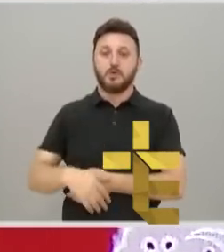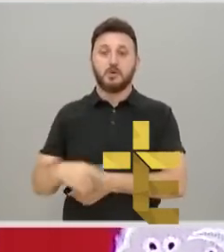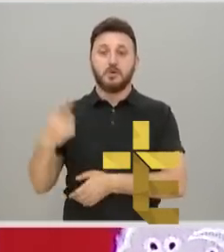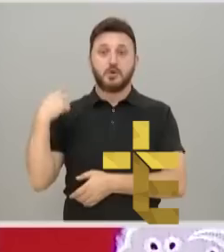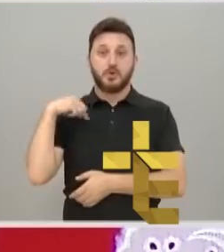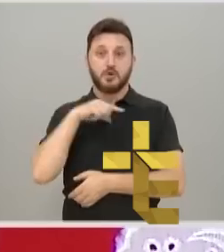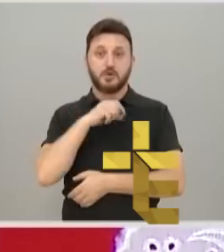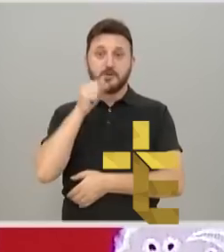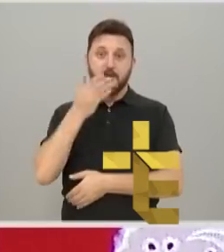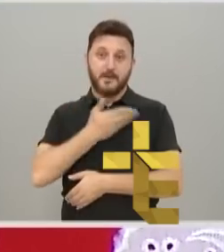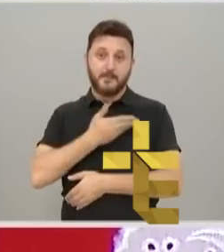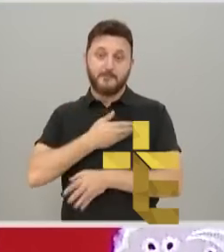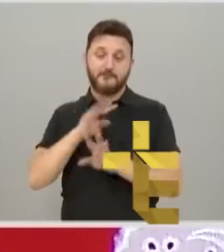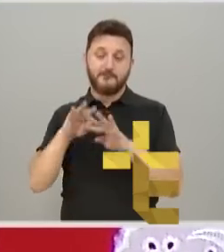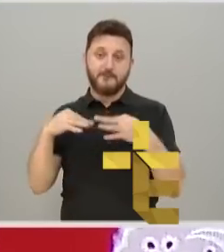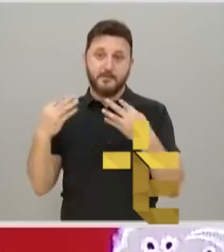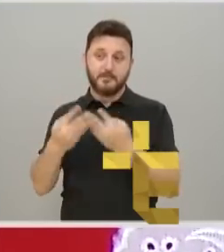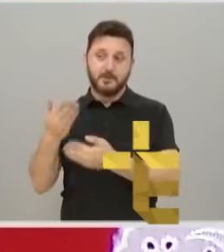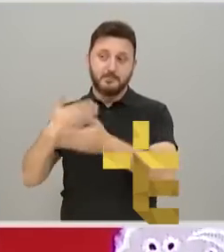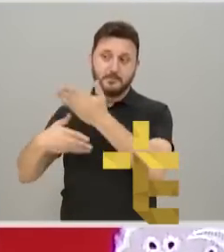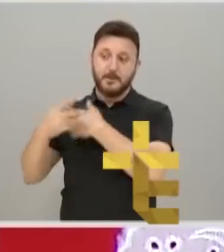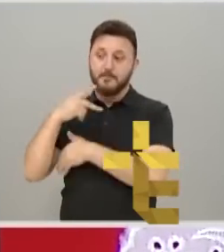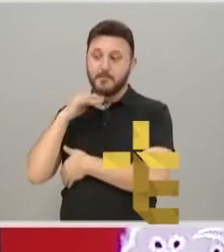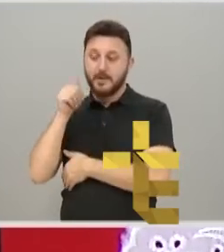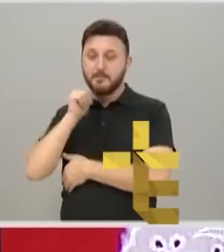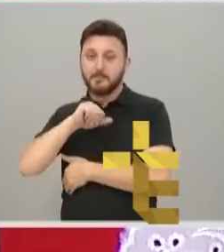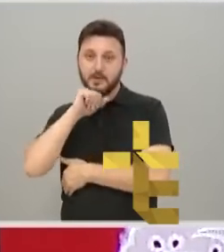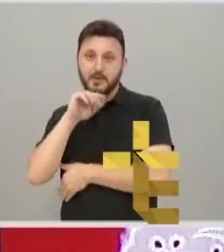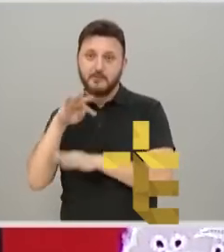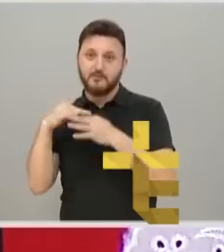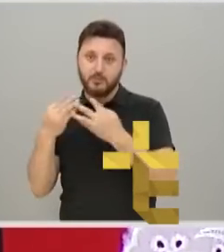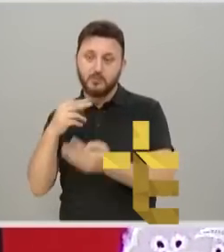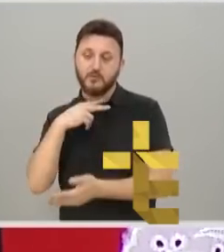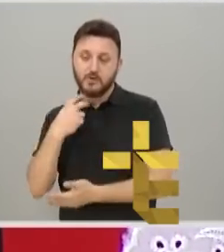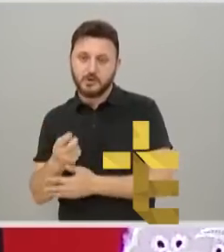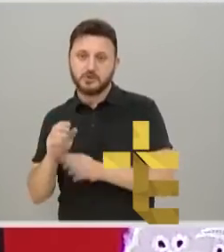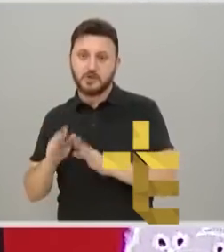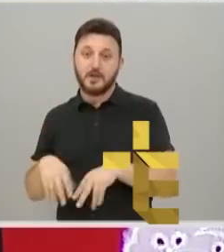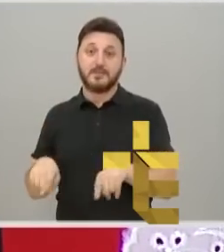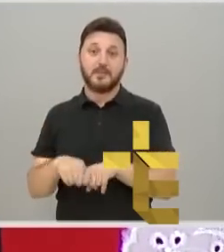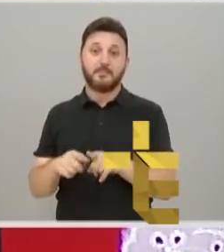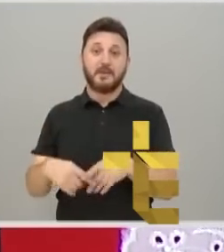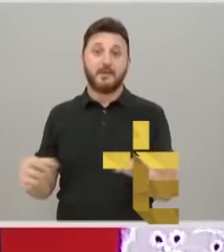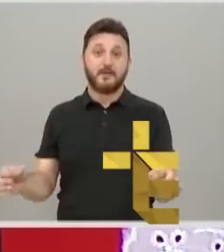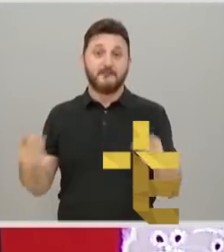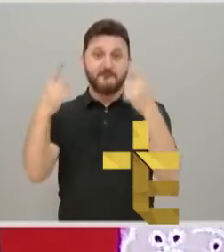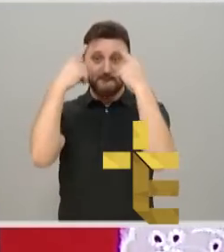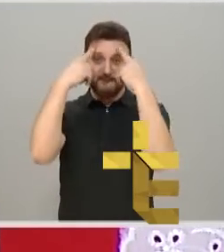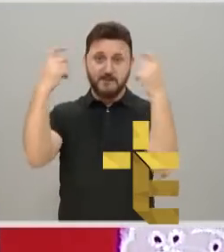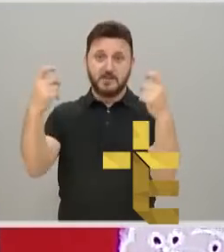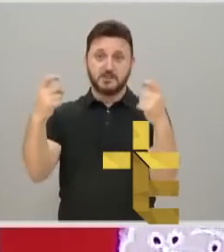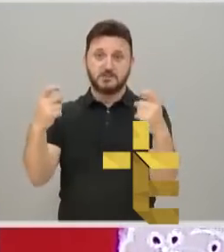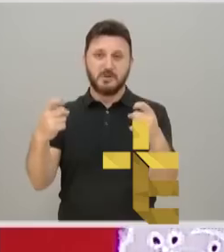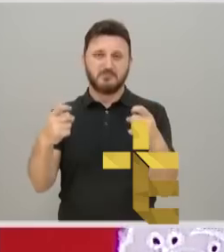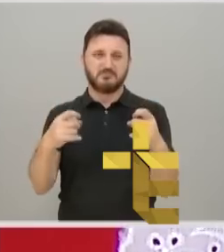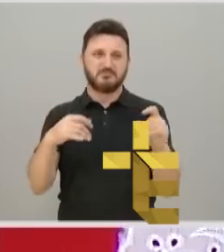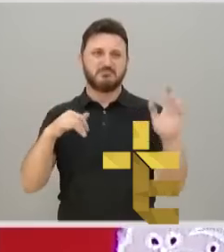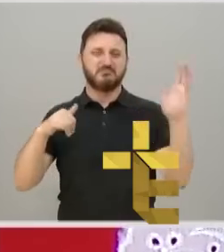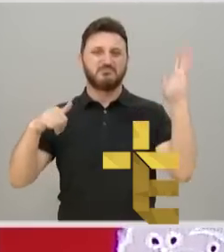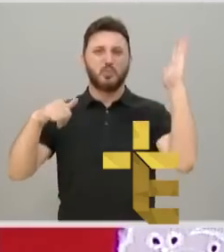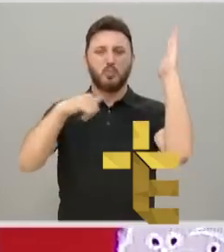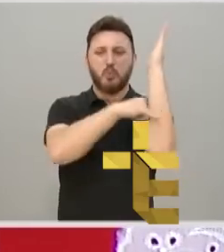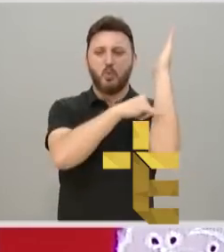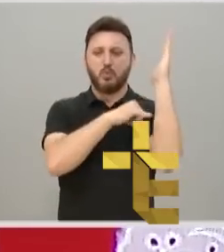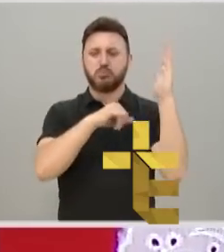Nossos antepassados, nossos pais, entes queridos, as vítimas da violência dos desastres atentados e